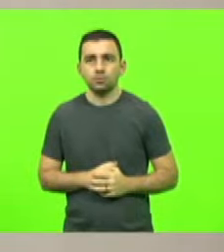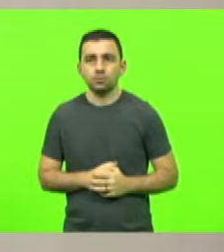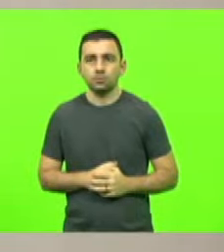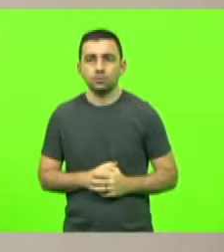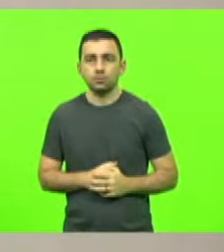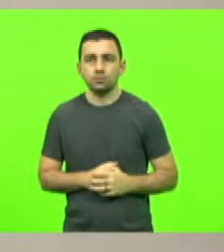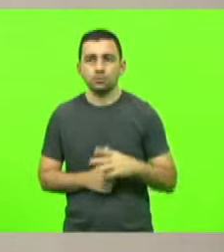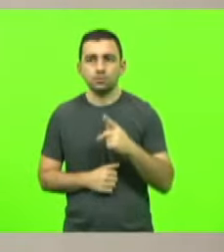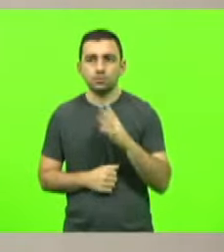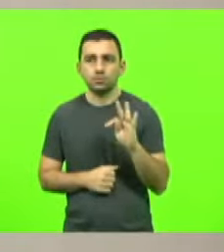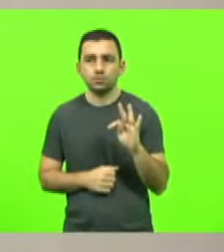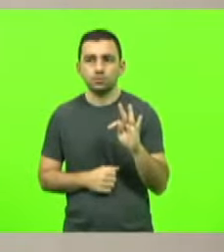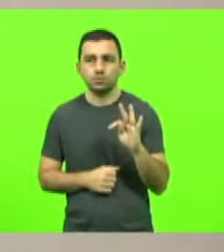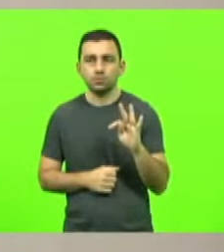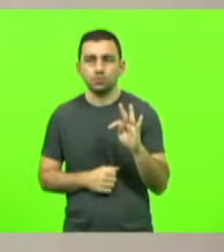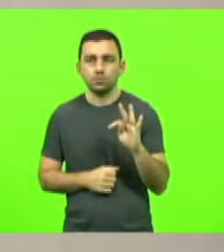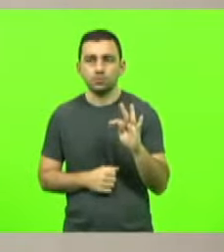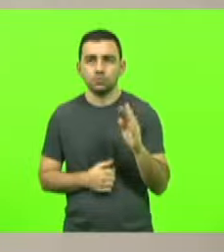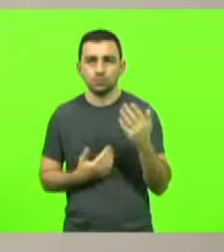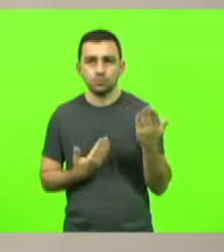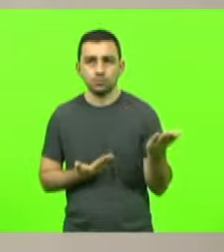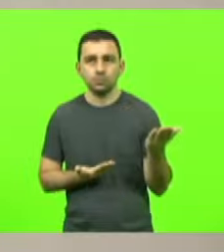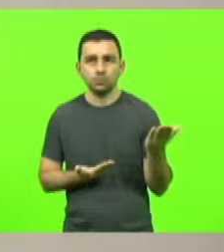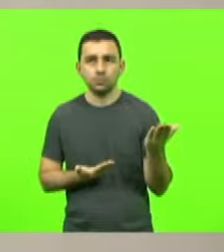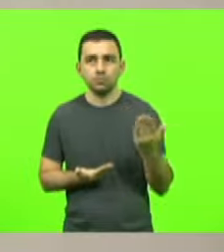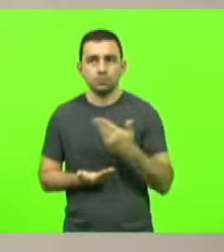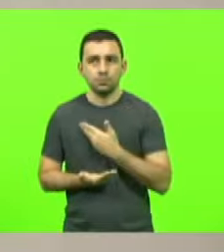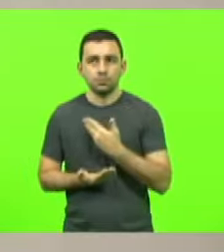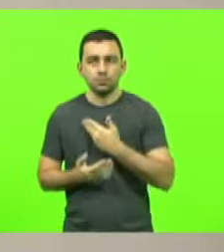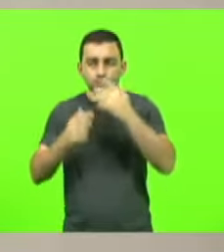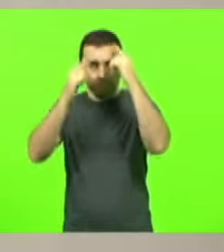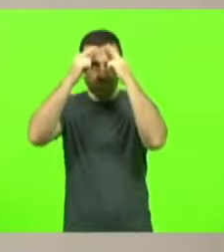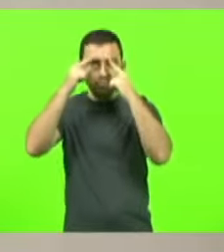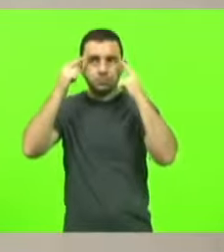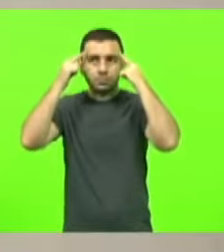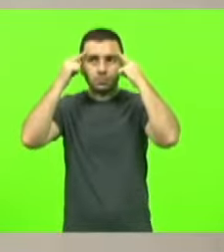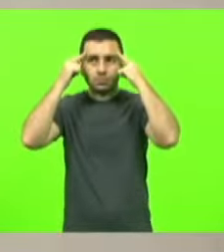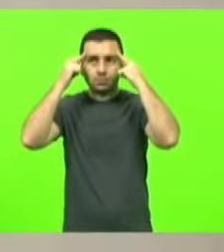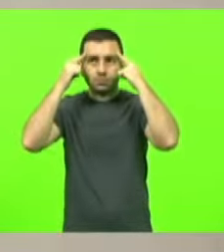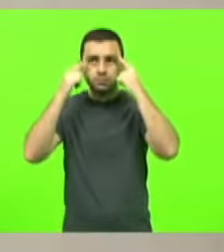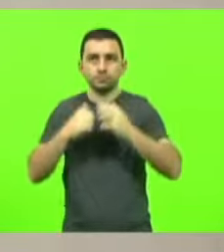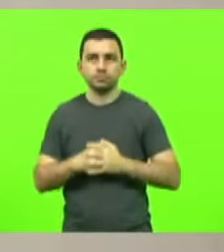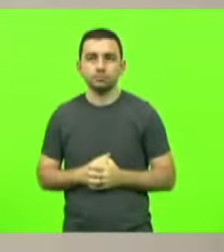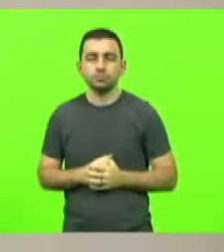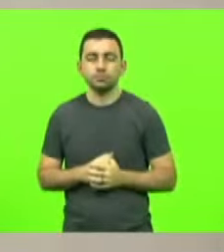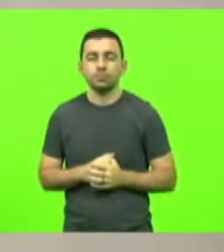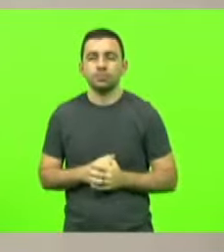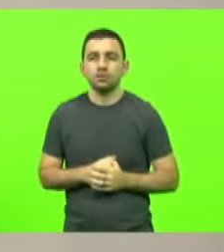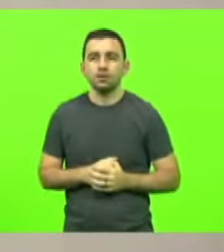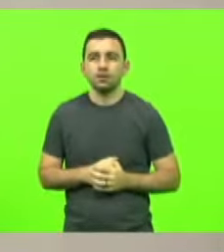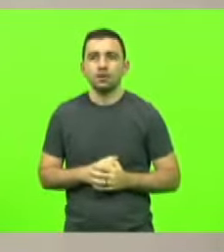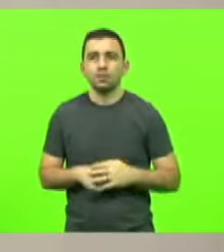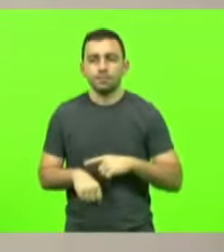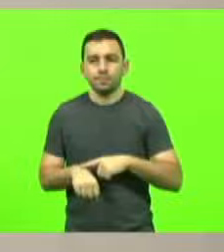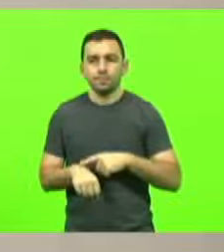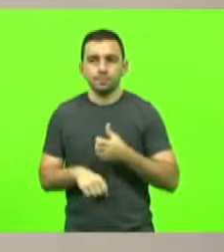Partido dos Trabalhadores, e aí o colega Neudi Sareta, deputado, Vossa Excelência terá 6